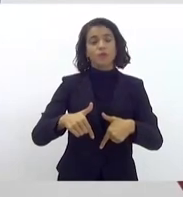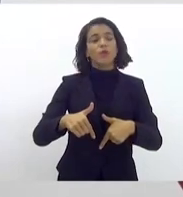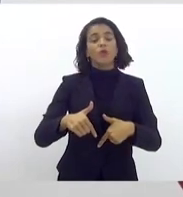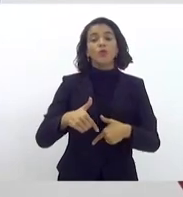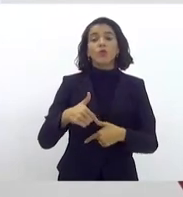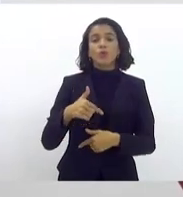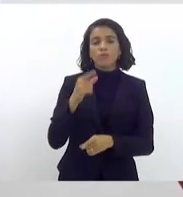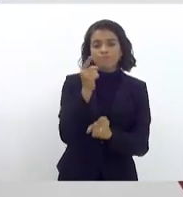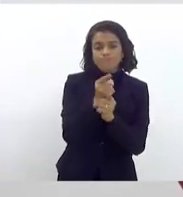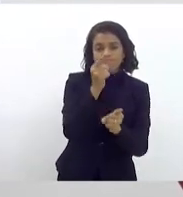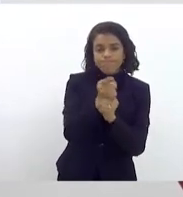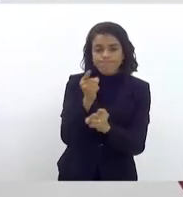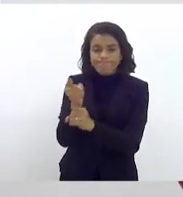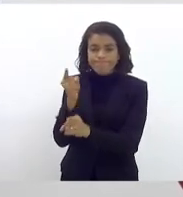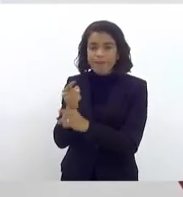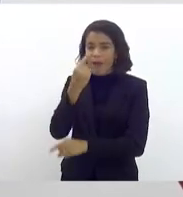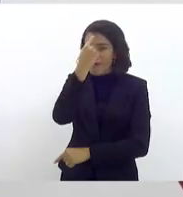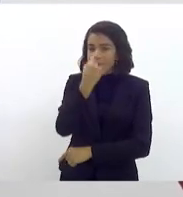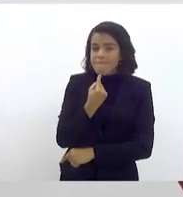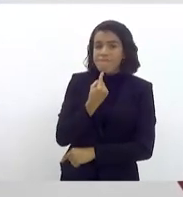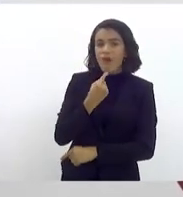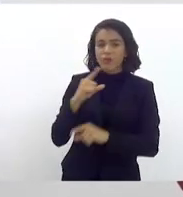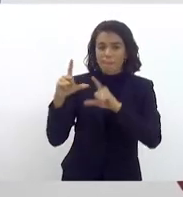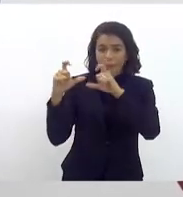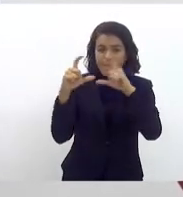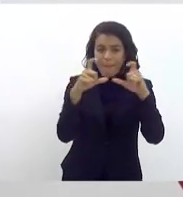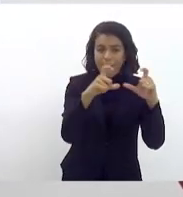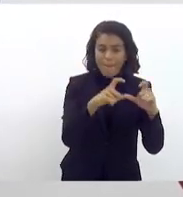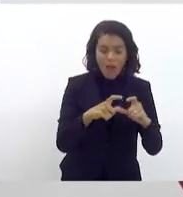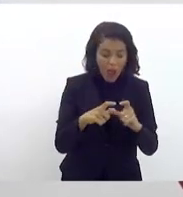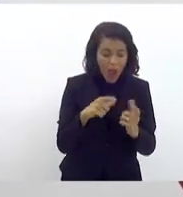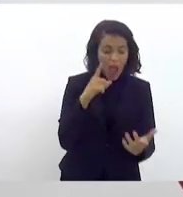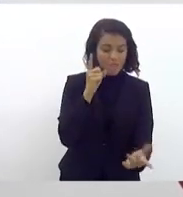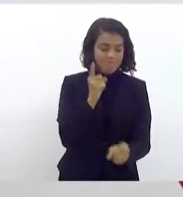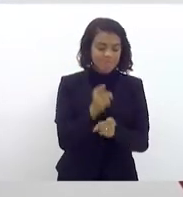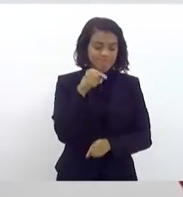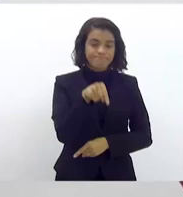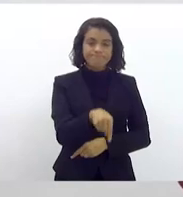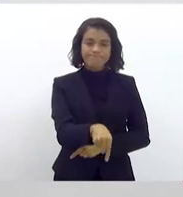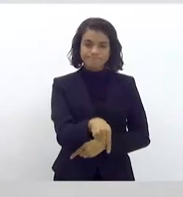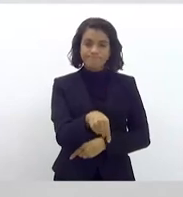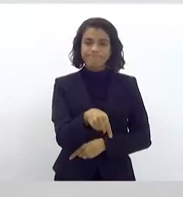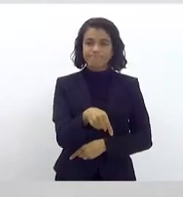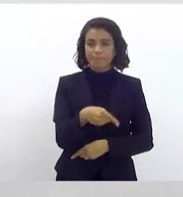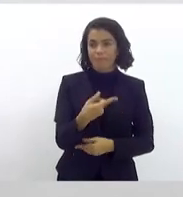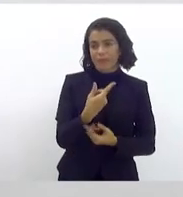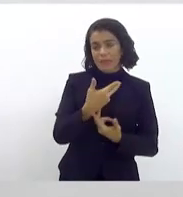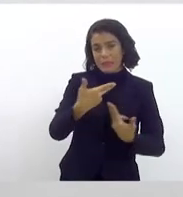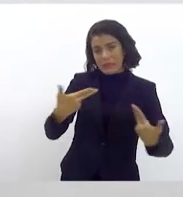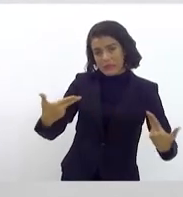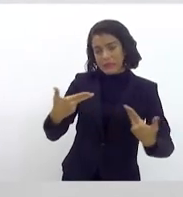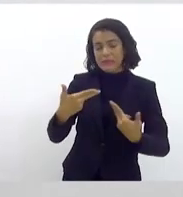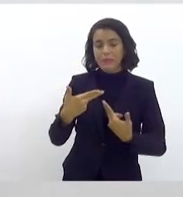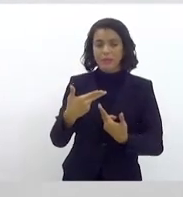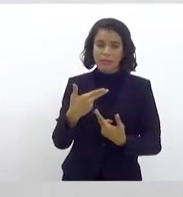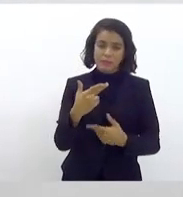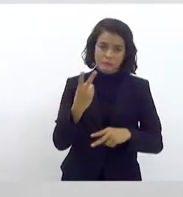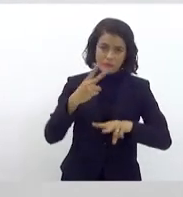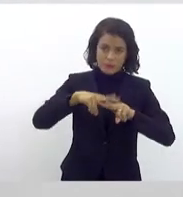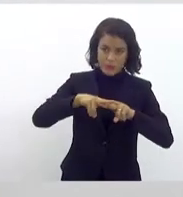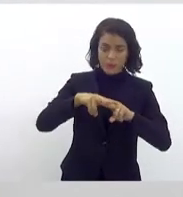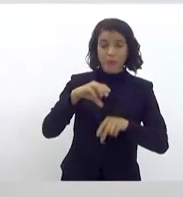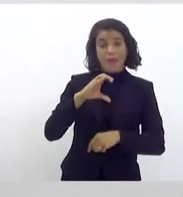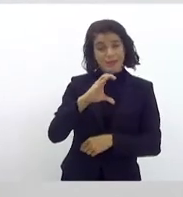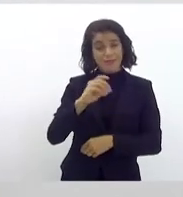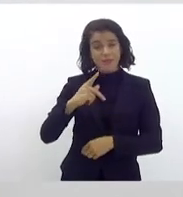reconhecimento fotográfico como para justificar determinadas prisões que essa